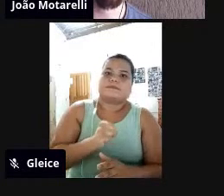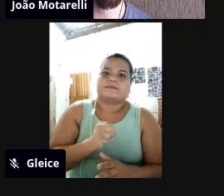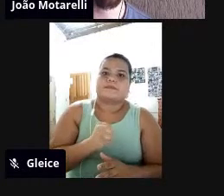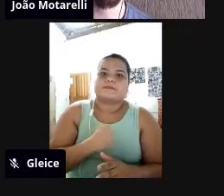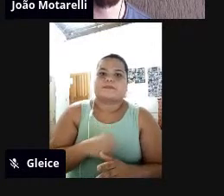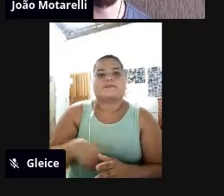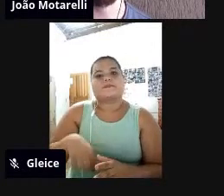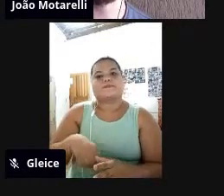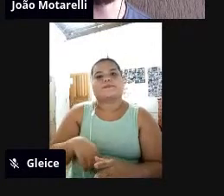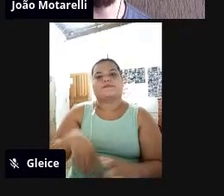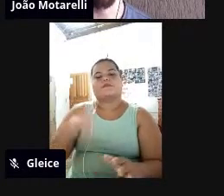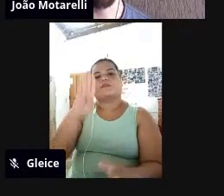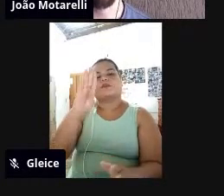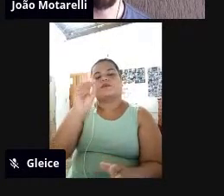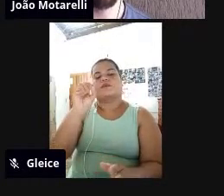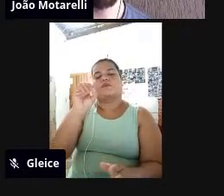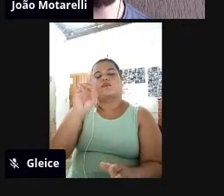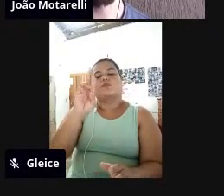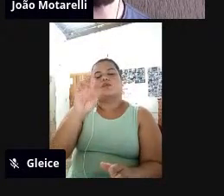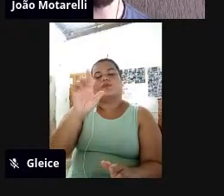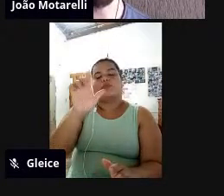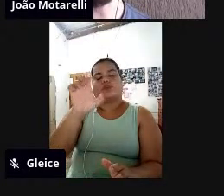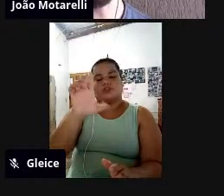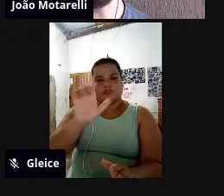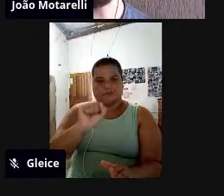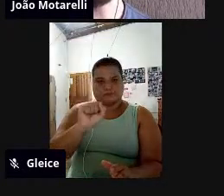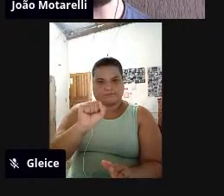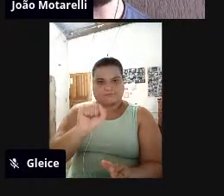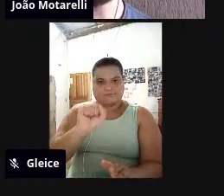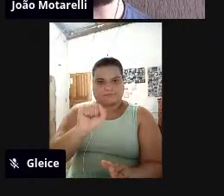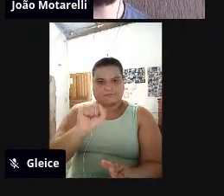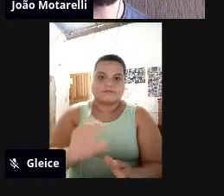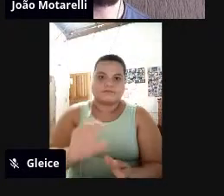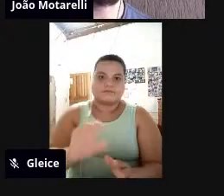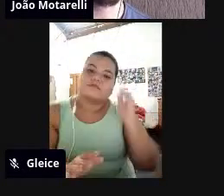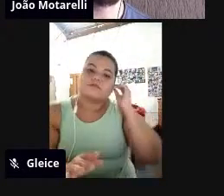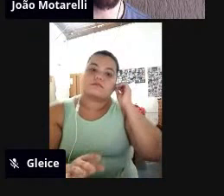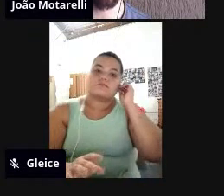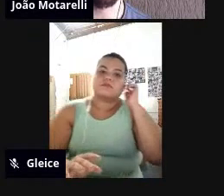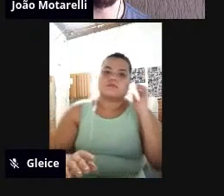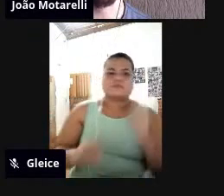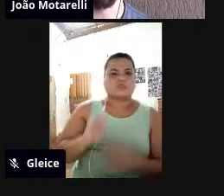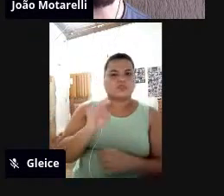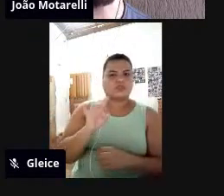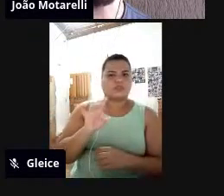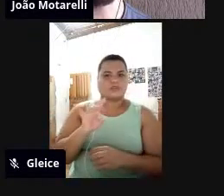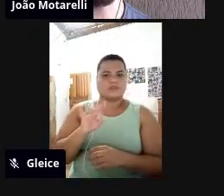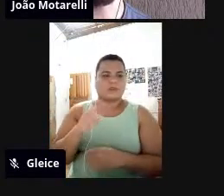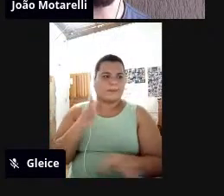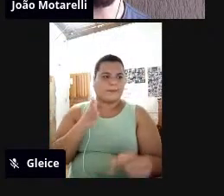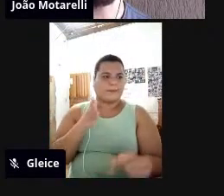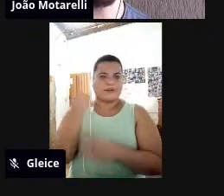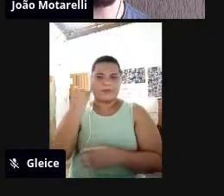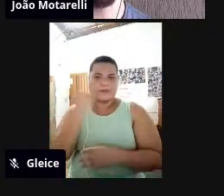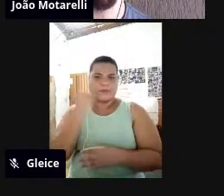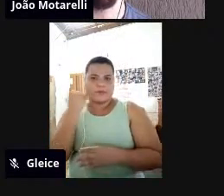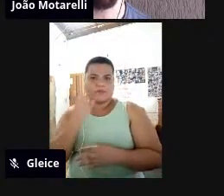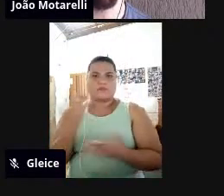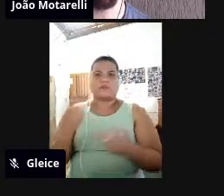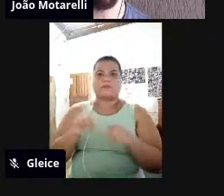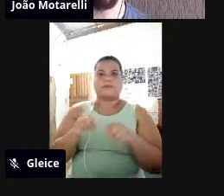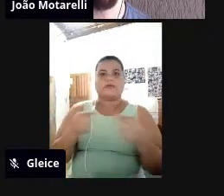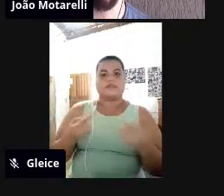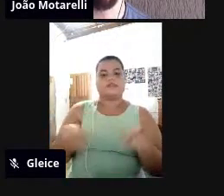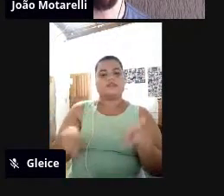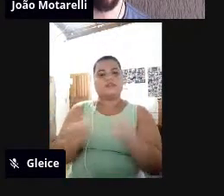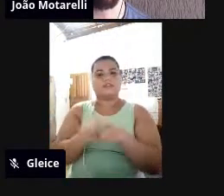do transtorno alimentar no esporte, ele refuta o seguinte, que os efeitos não são necessariamente da dieta, mas outros fatores, como a situação no qual o